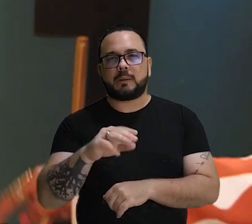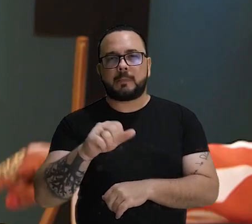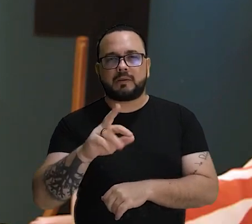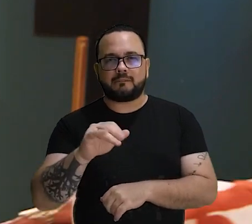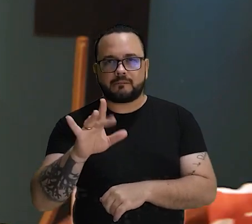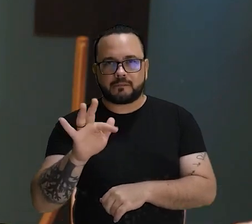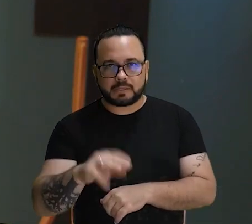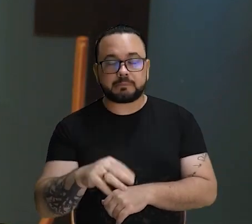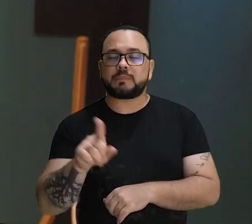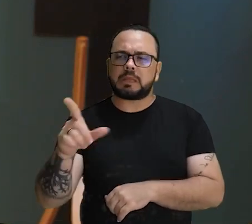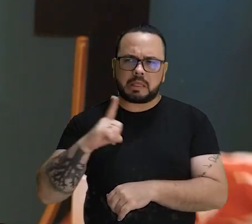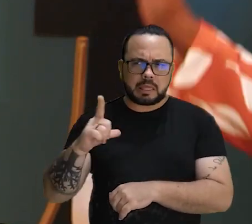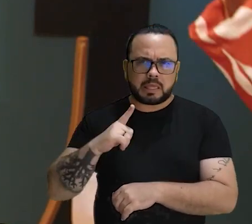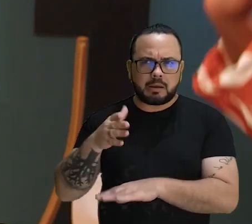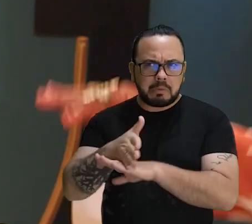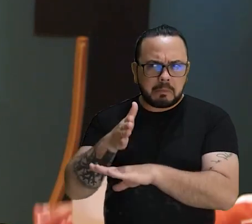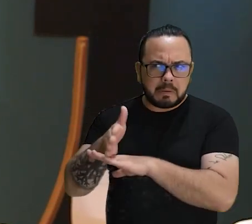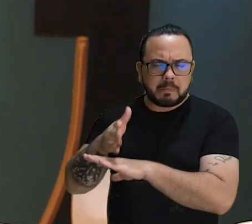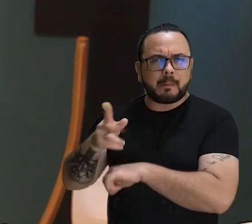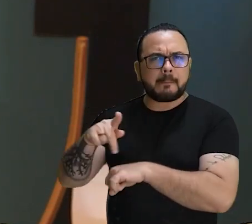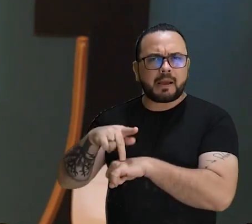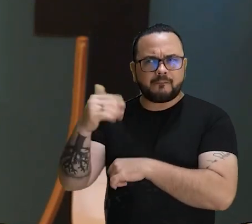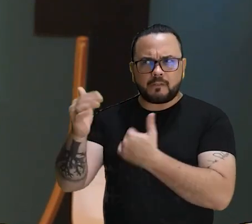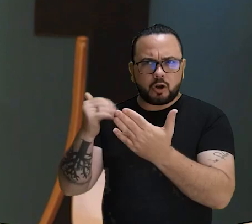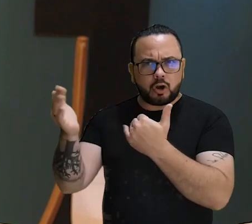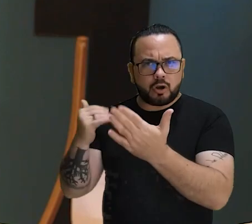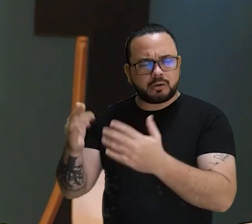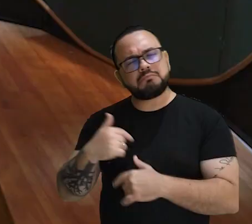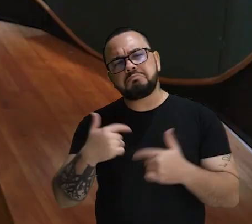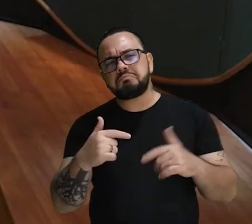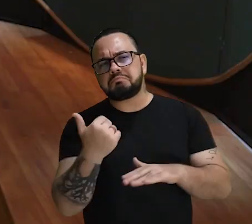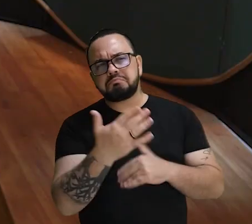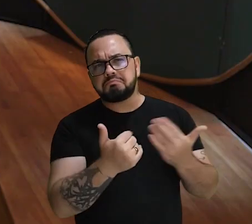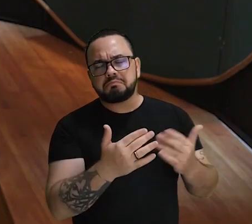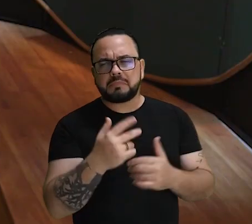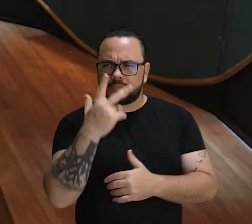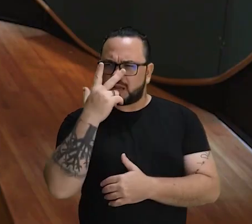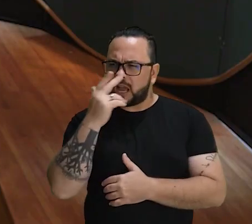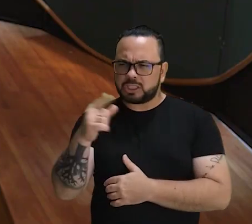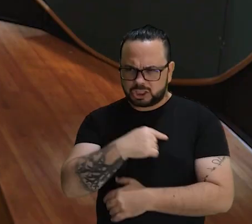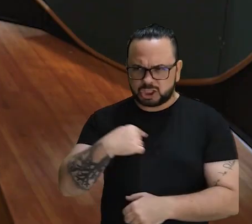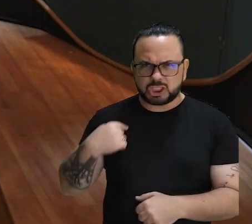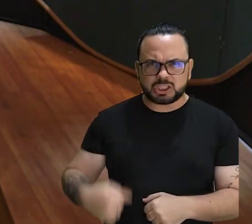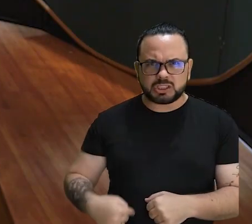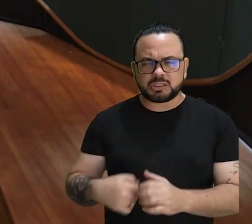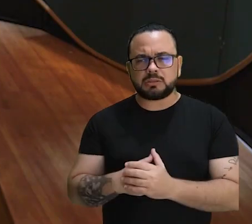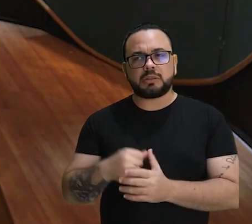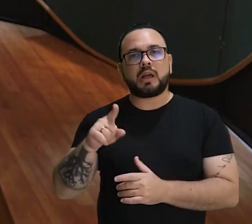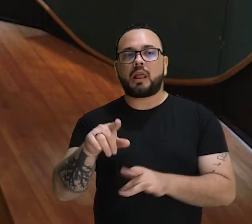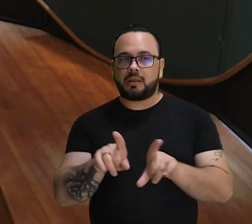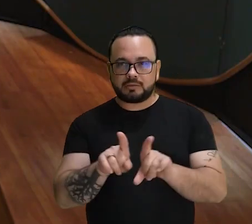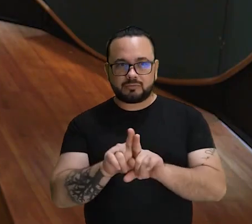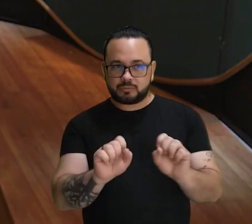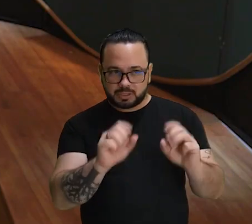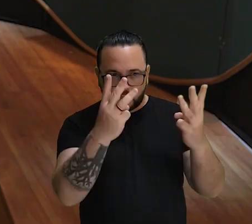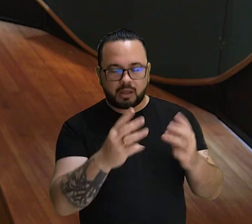teve um outro antes disso ainda. Você é cheia das residências aí. Qual foi a residência que eu fui? Não sei, você não foi pra China, né? Um negócio assim. Mas lá foi